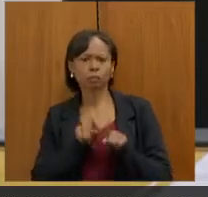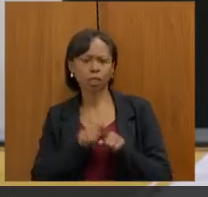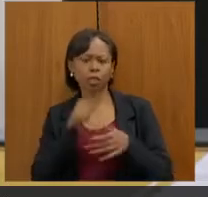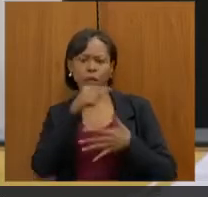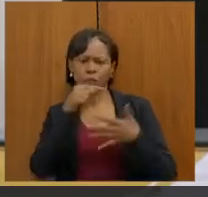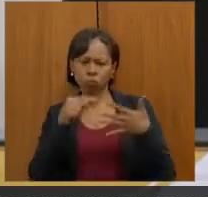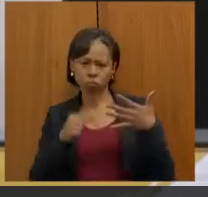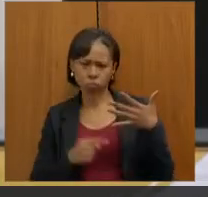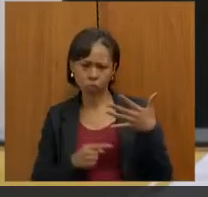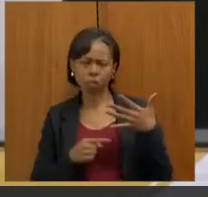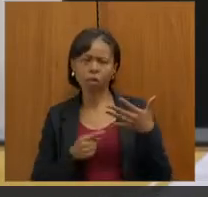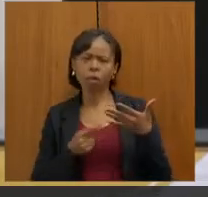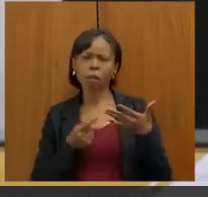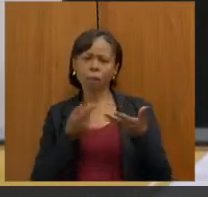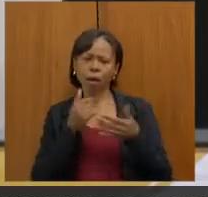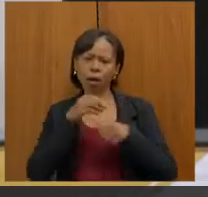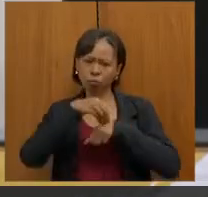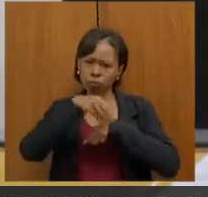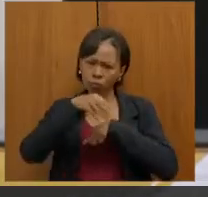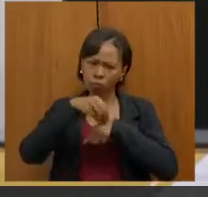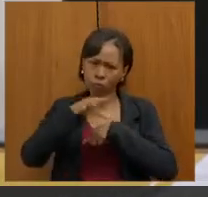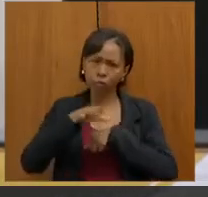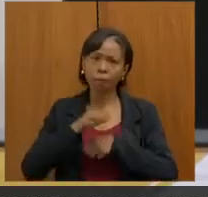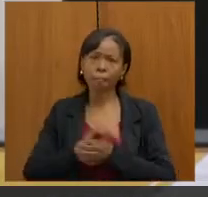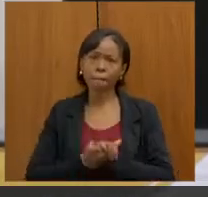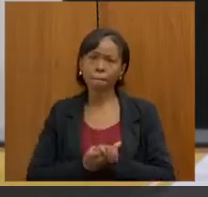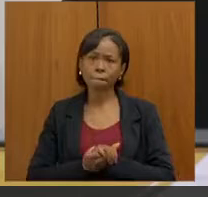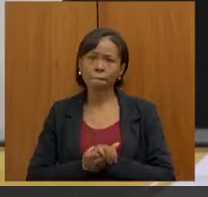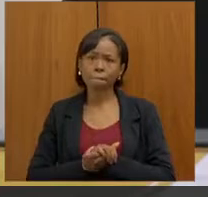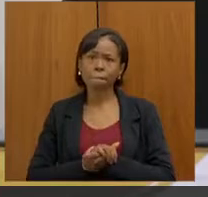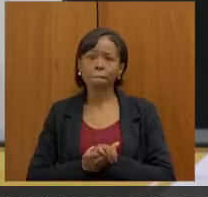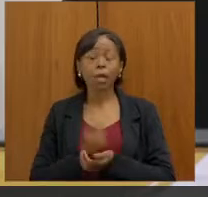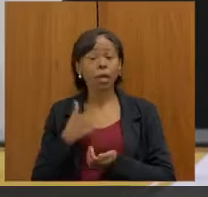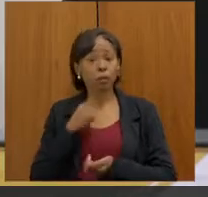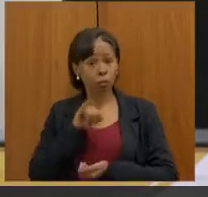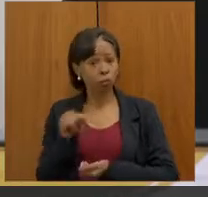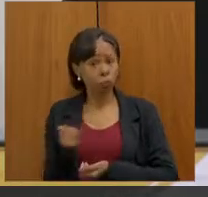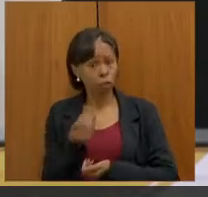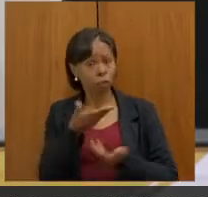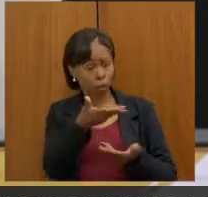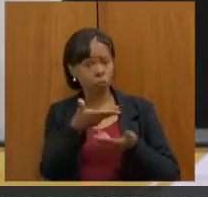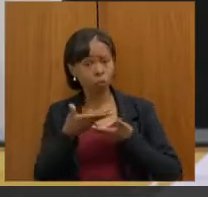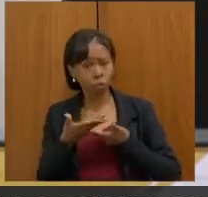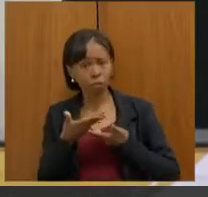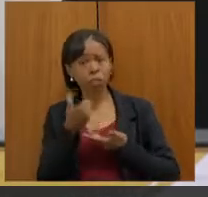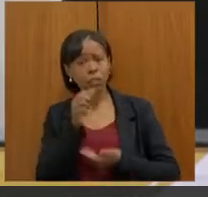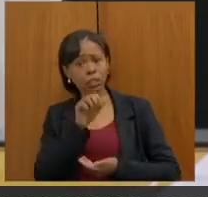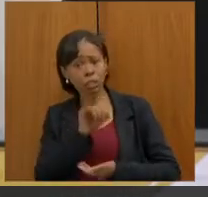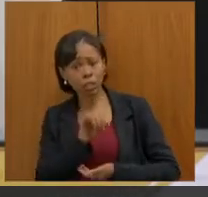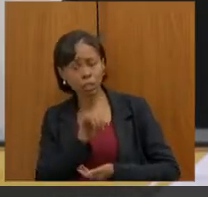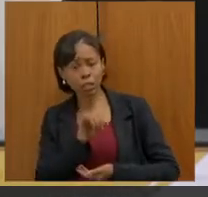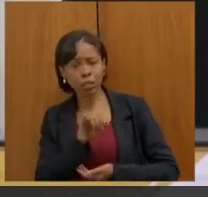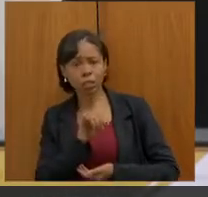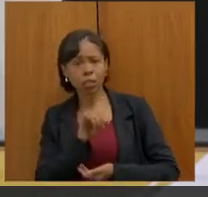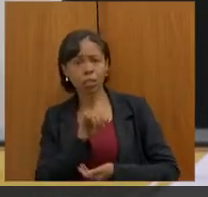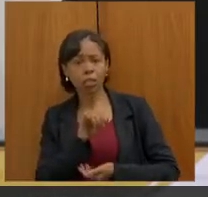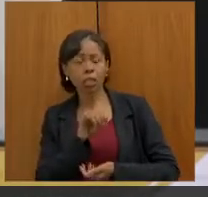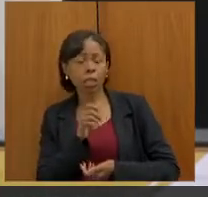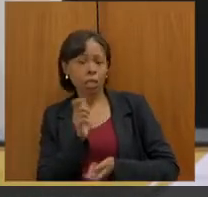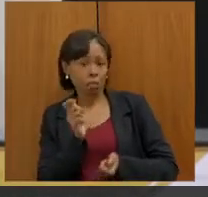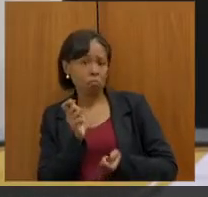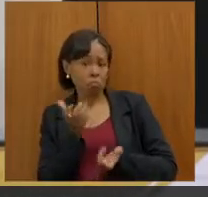aspectos para compartilhar aproveita tem que até para convidá-la se quisesse manter